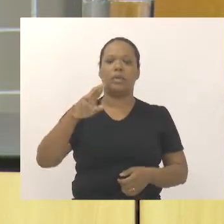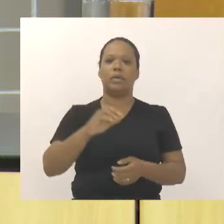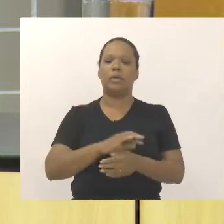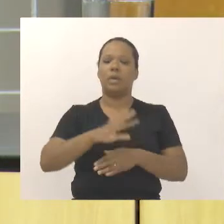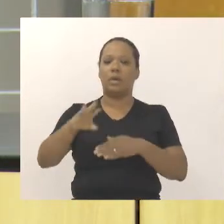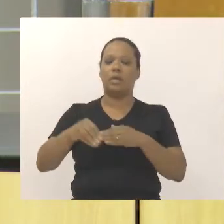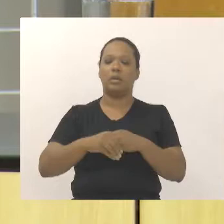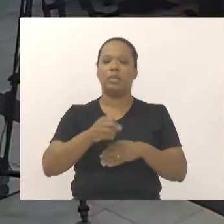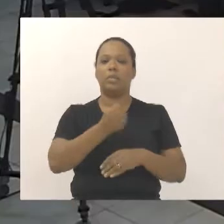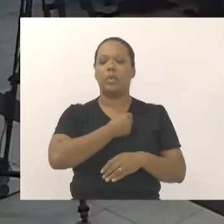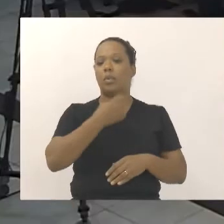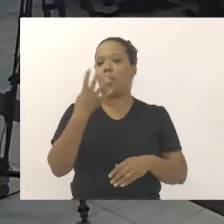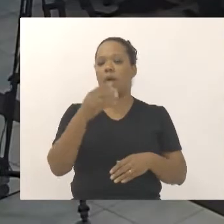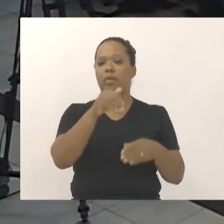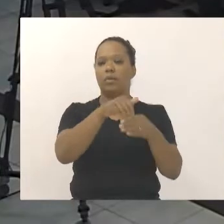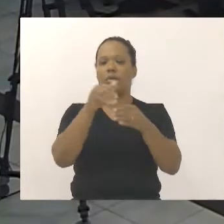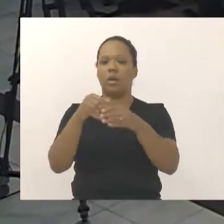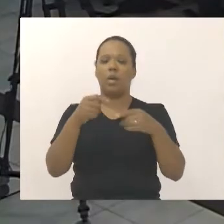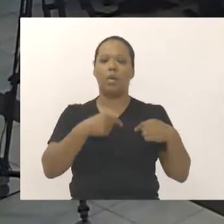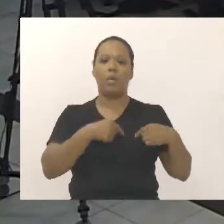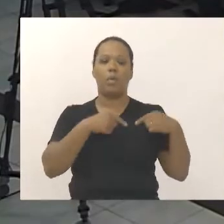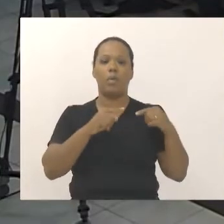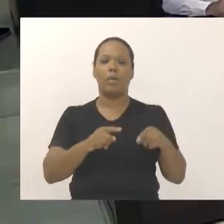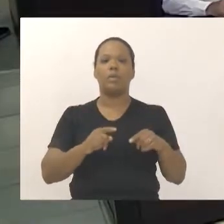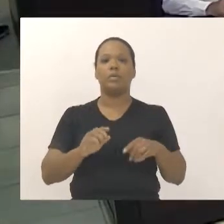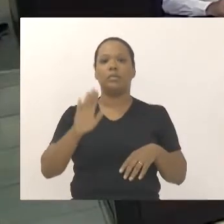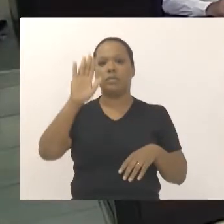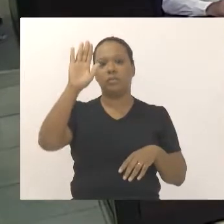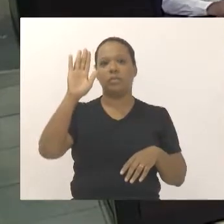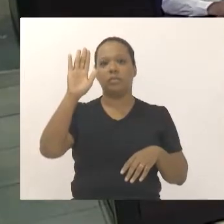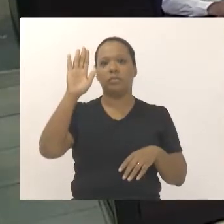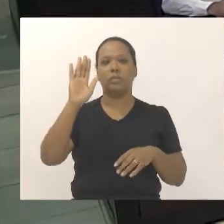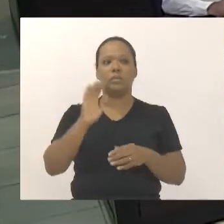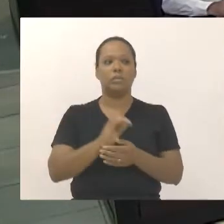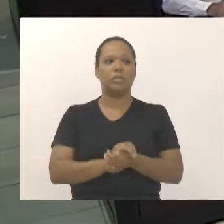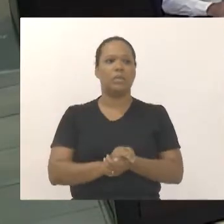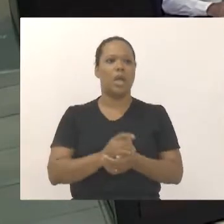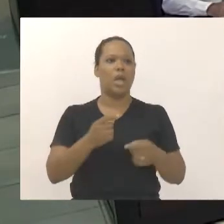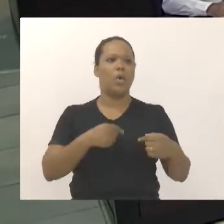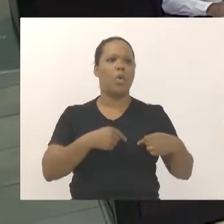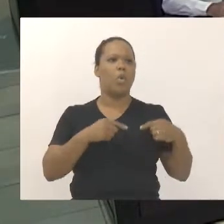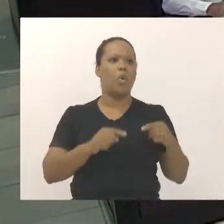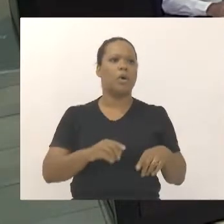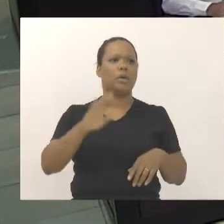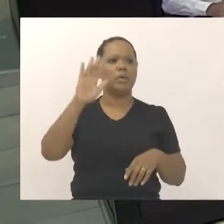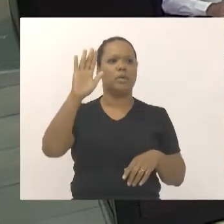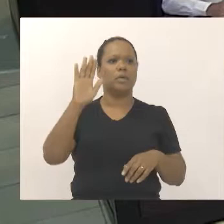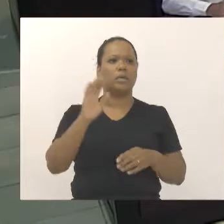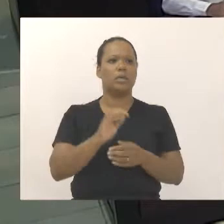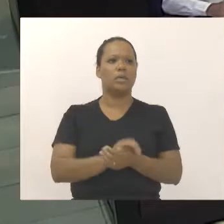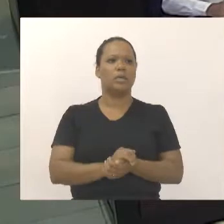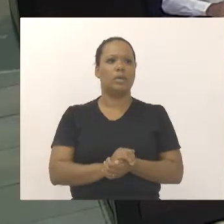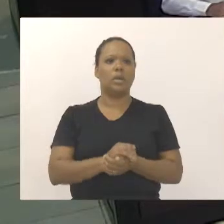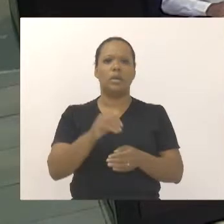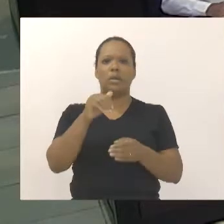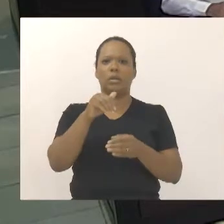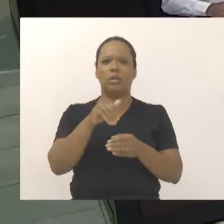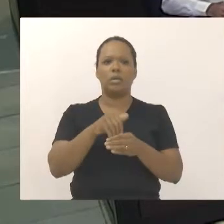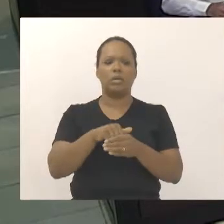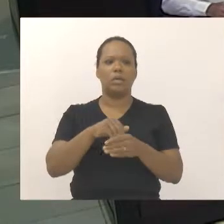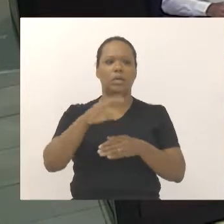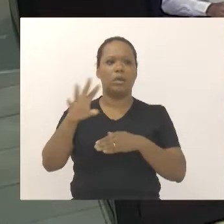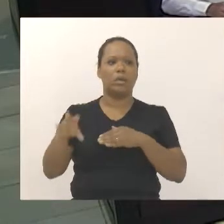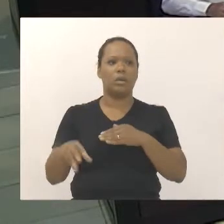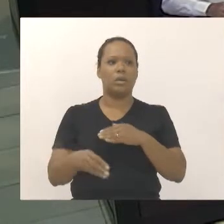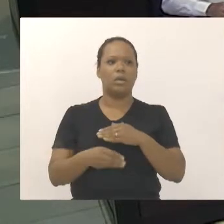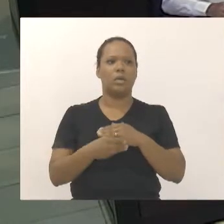Emenda número 4 em votação. Os vereadores contrários se manifestam levantando o braço. Eu sou contrário e quero... Olha que absurdo, nós estamos votando e aprovando uma emenda